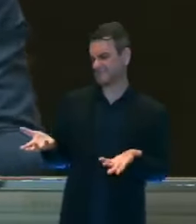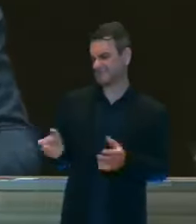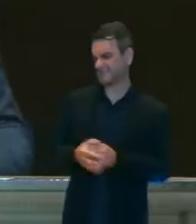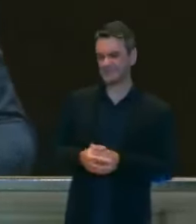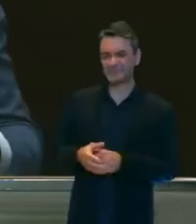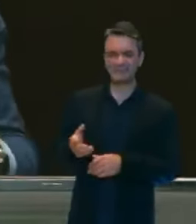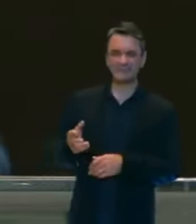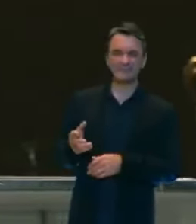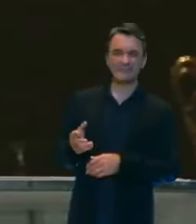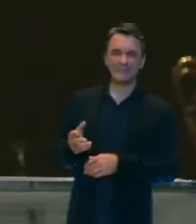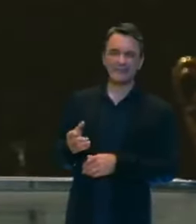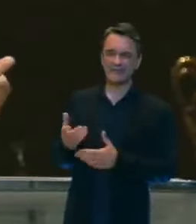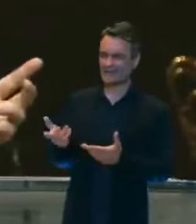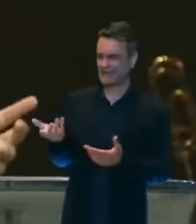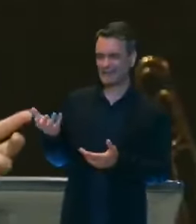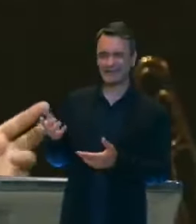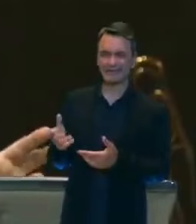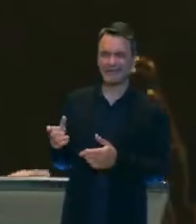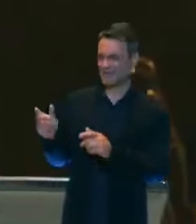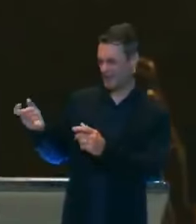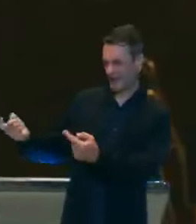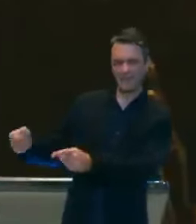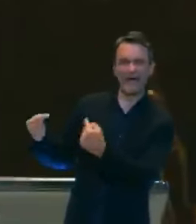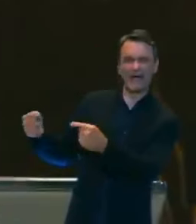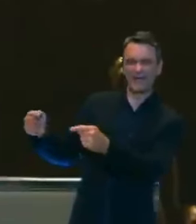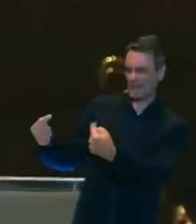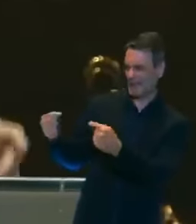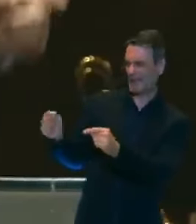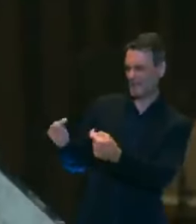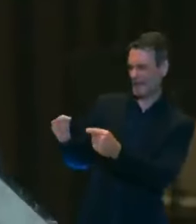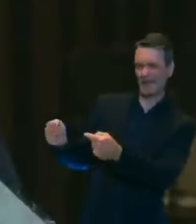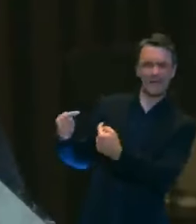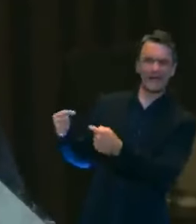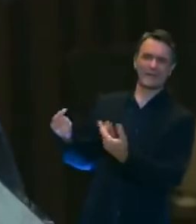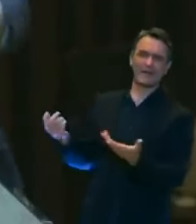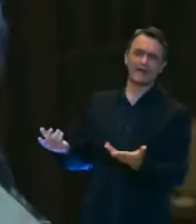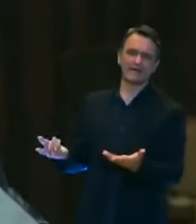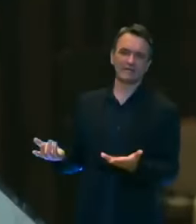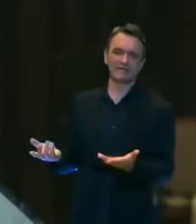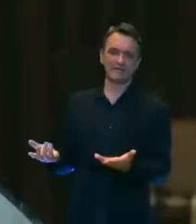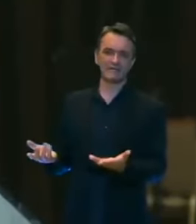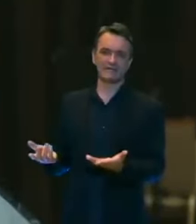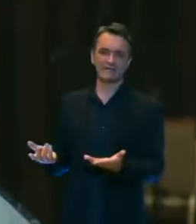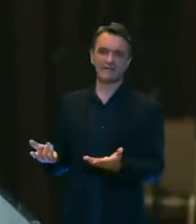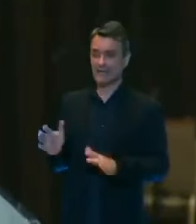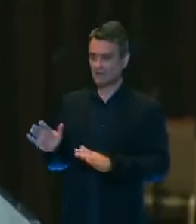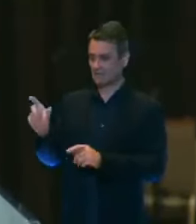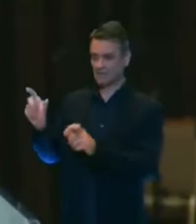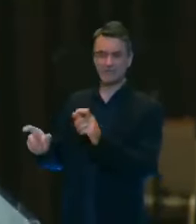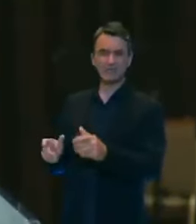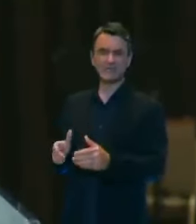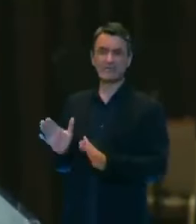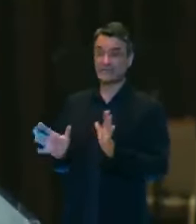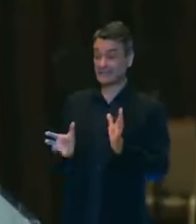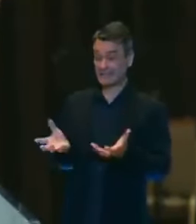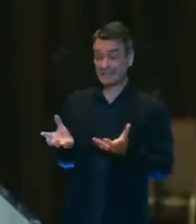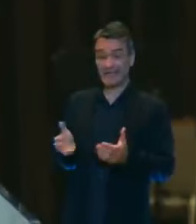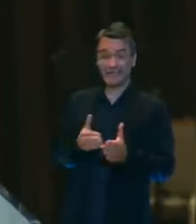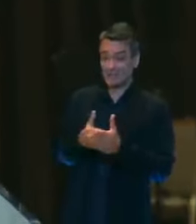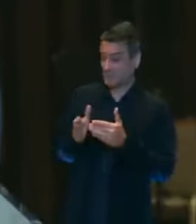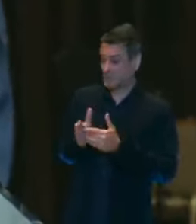Com aqueles que tentam impedir o que Deus quer realizar através de